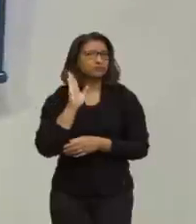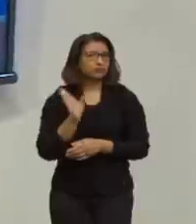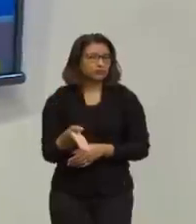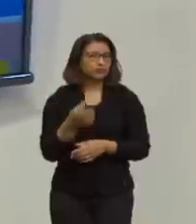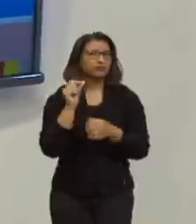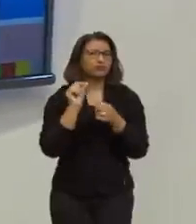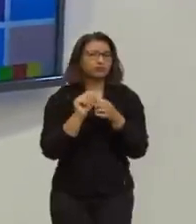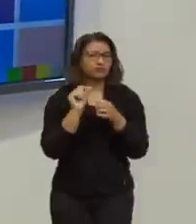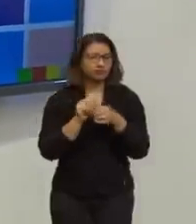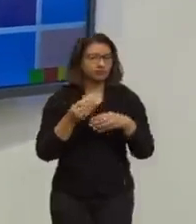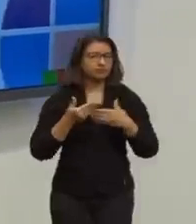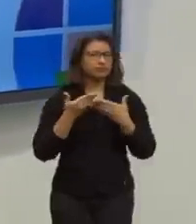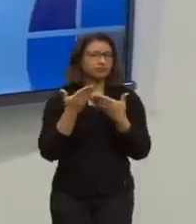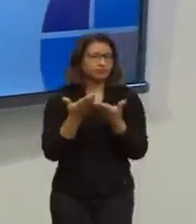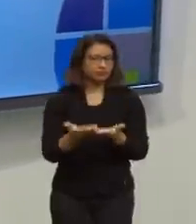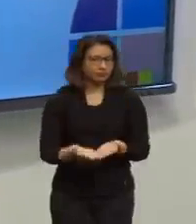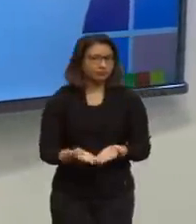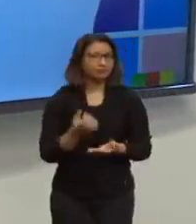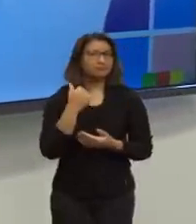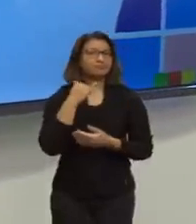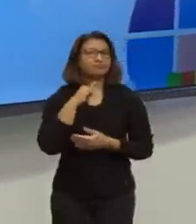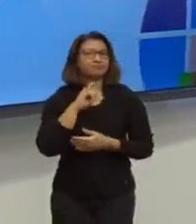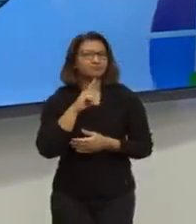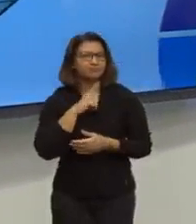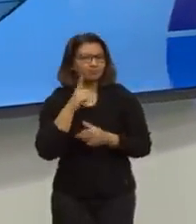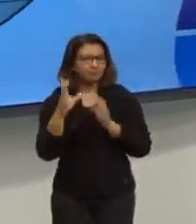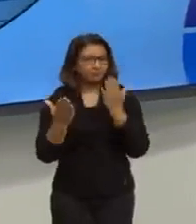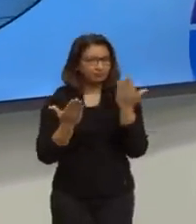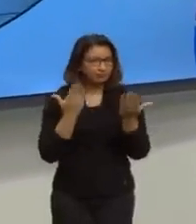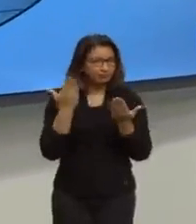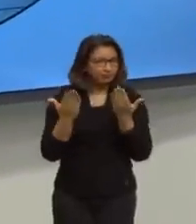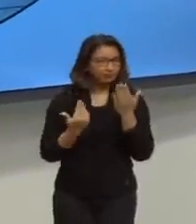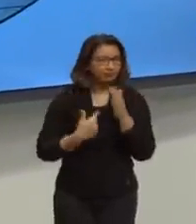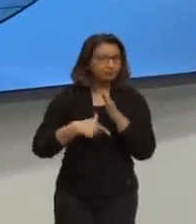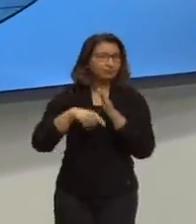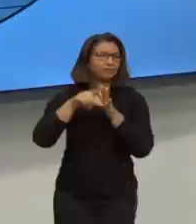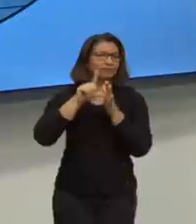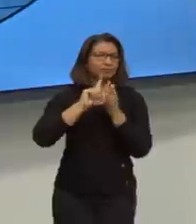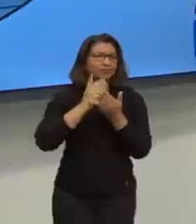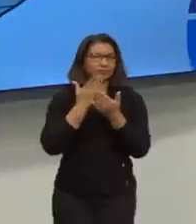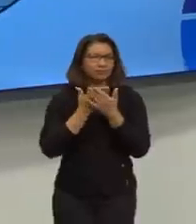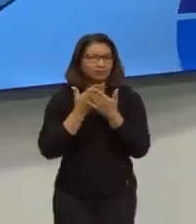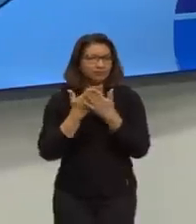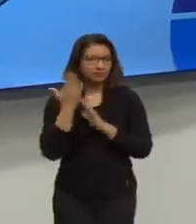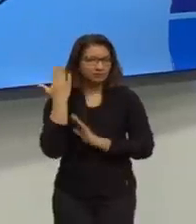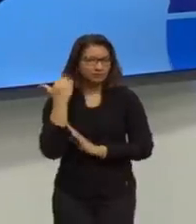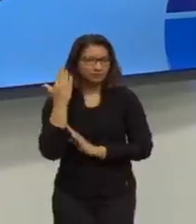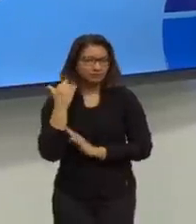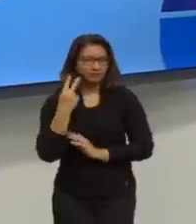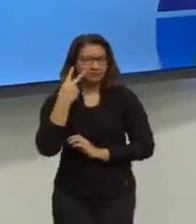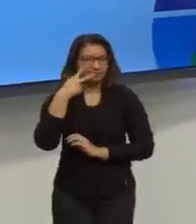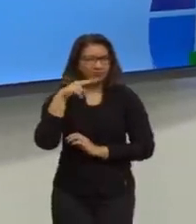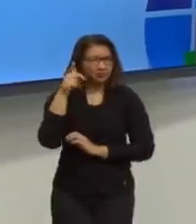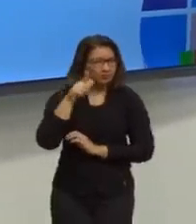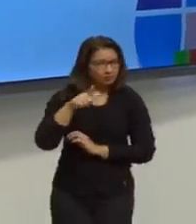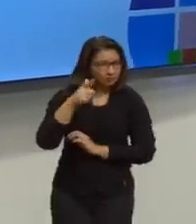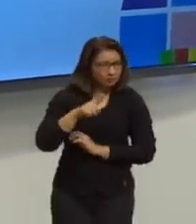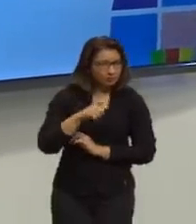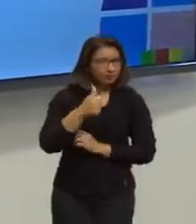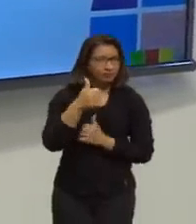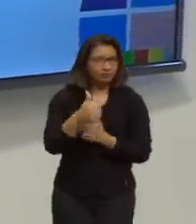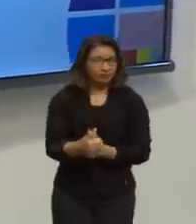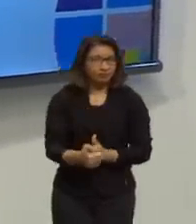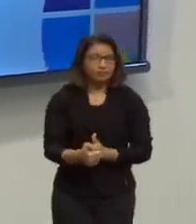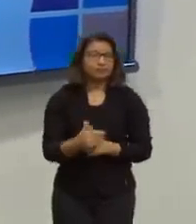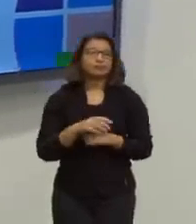já disponibilizou. Então, se tem uma dúvida um pouco maior, volta atrás, né, nessa aulinha, tá? Retoma, reveja, certo?